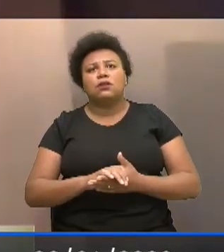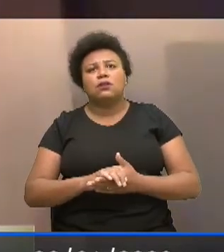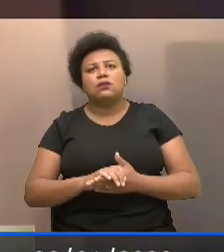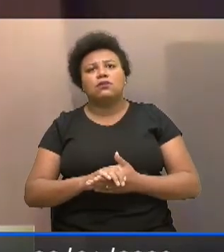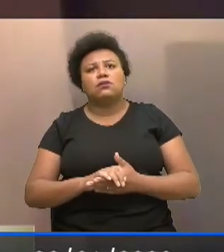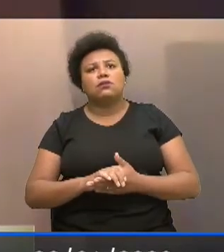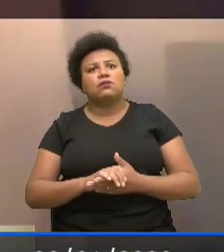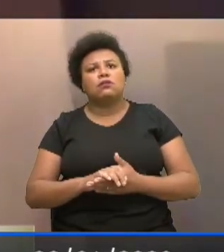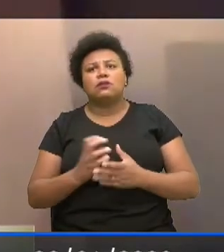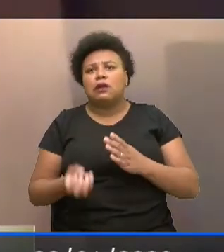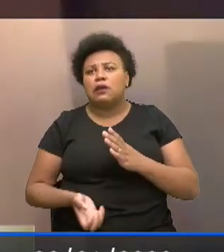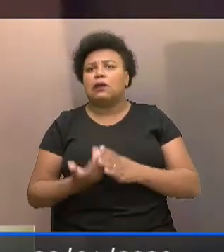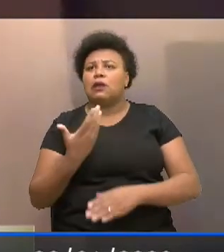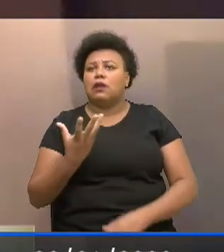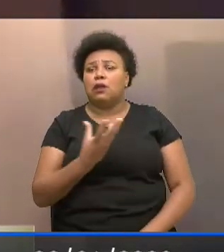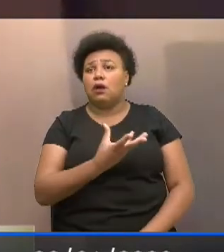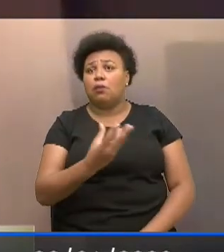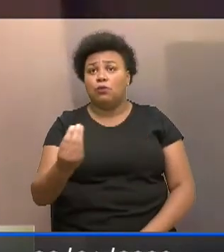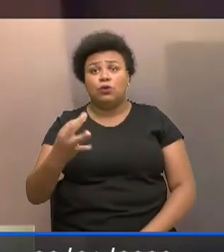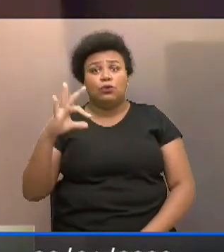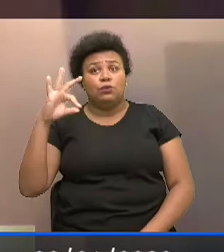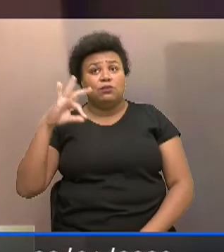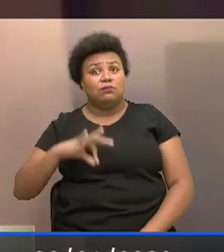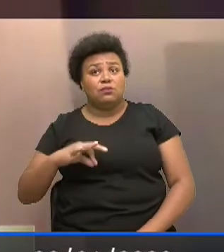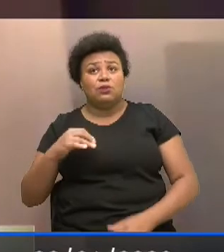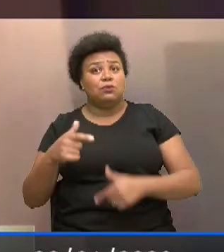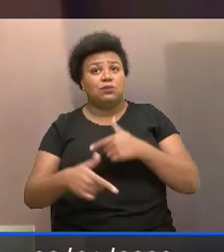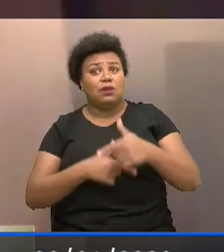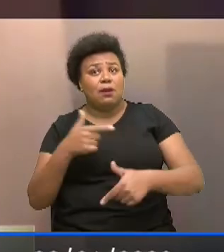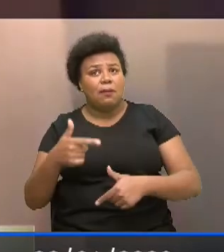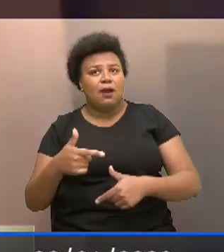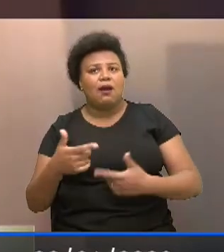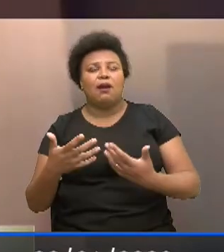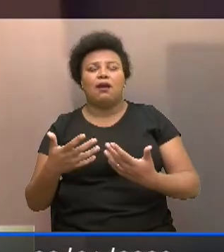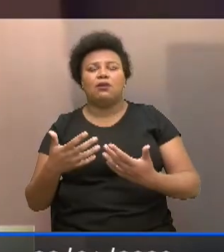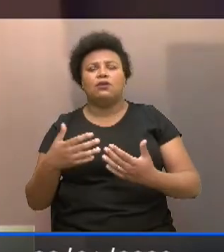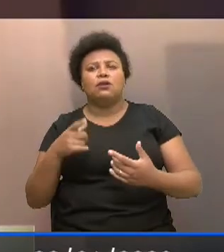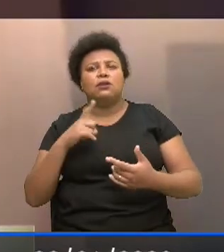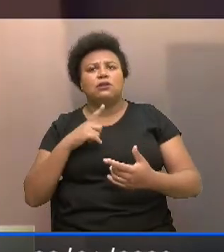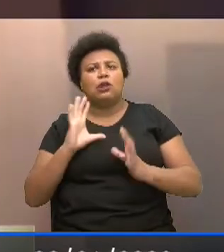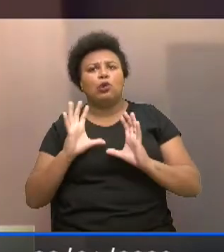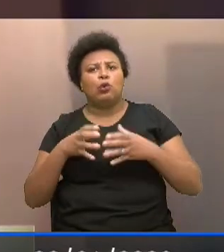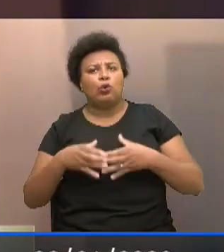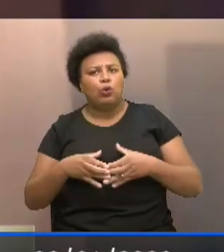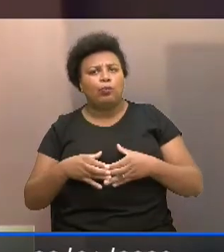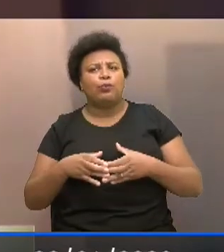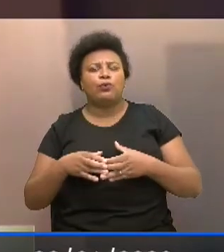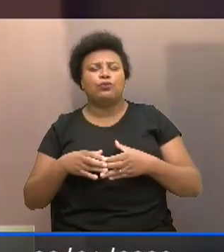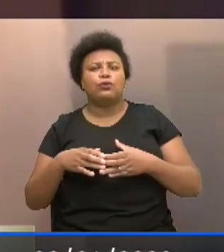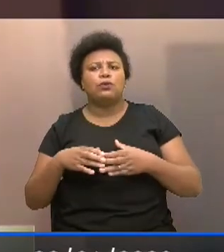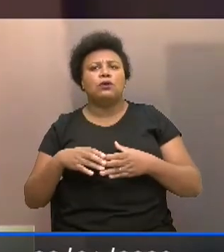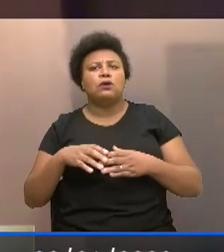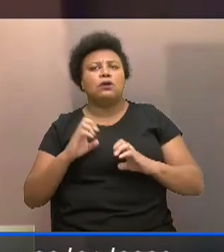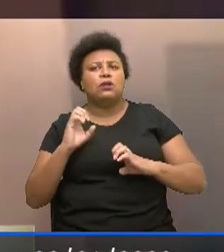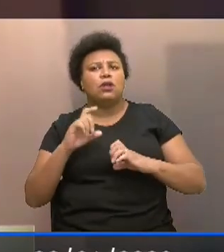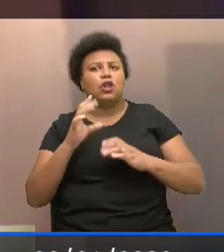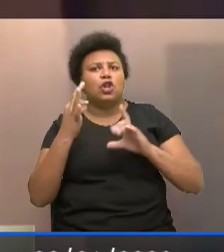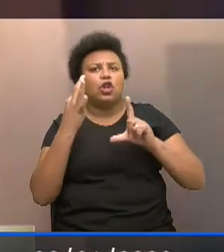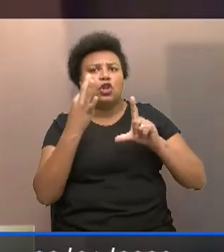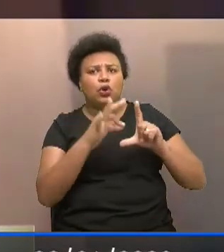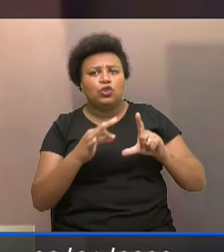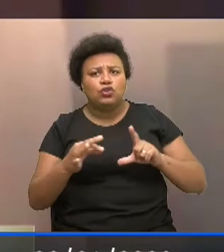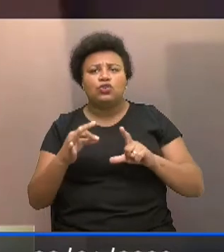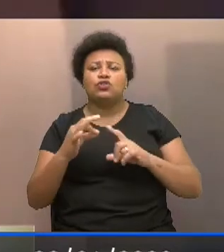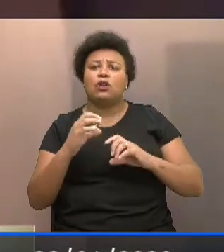muito emprego, tem toda uma cadeia produtiva envolvendo produtores, logística e nas plantas industriais,